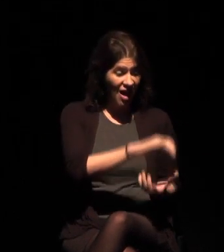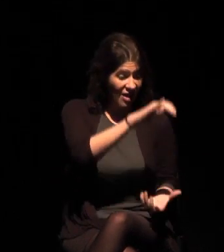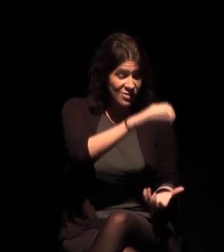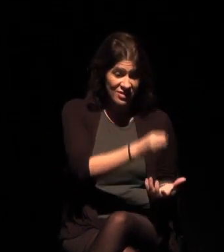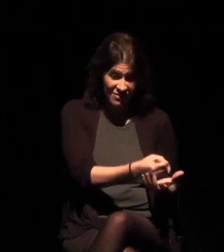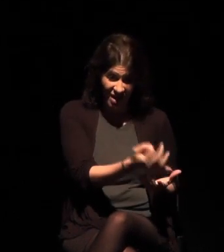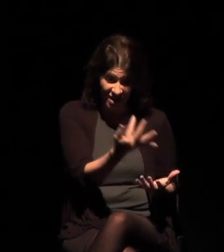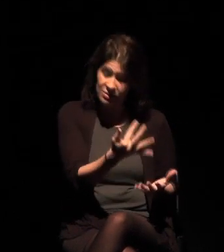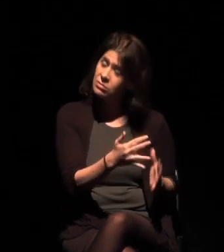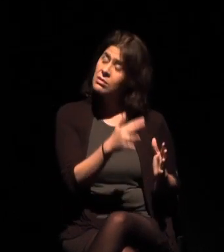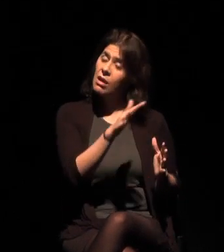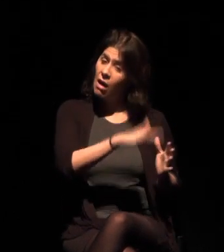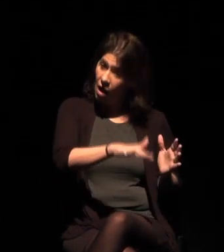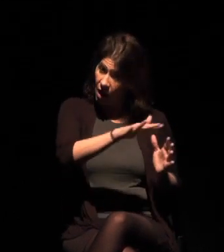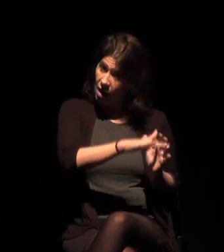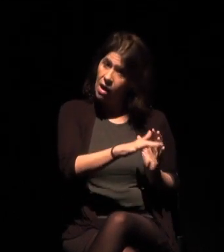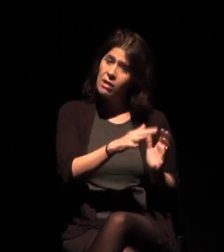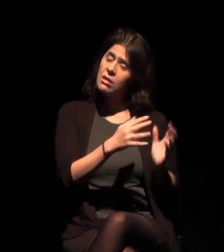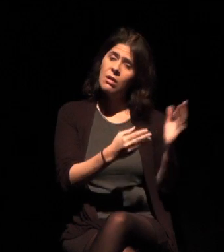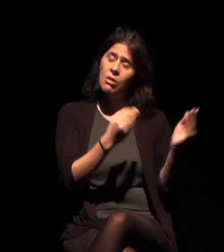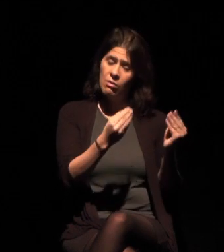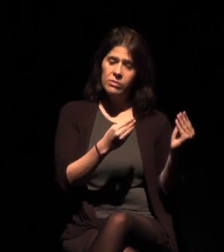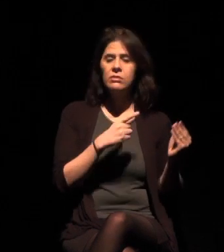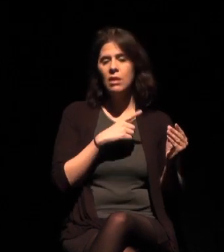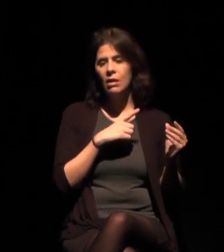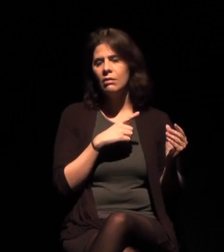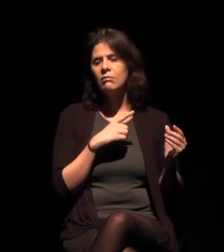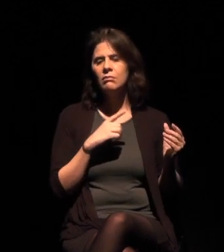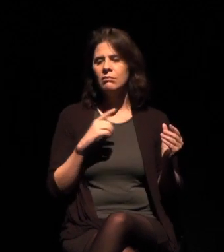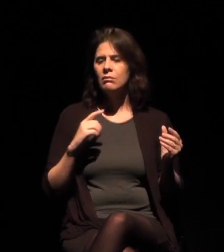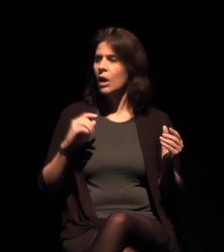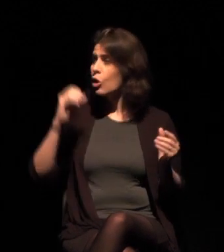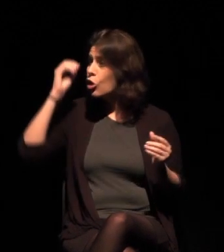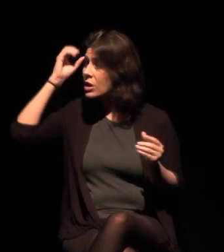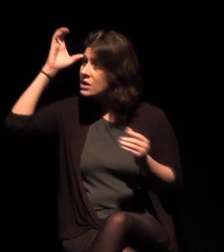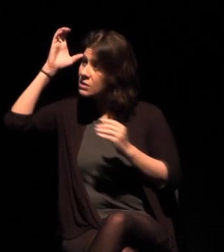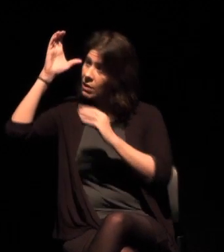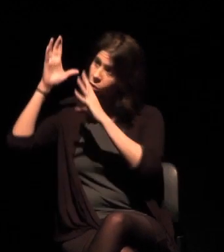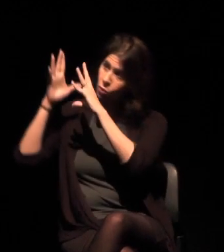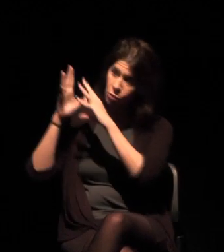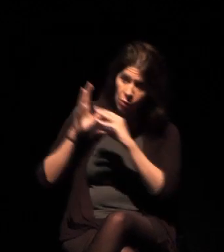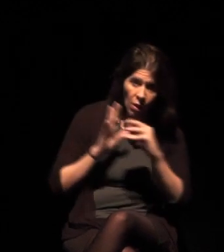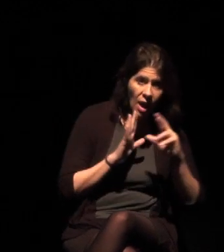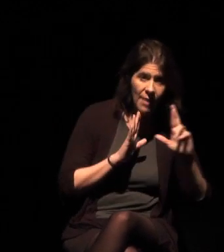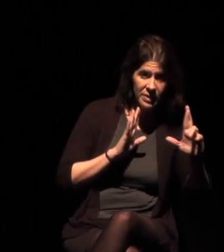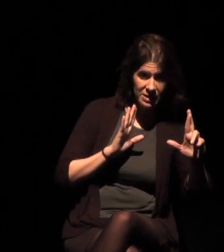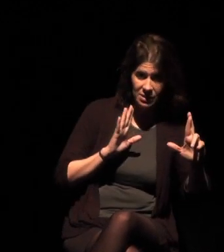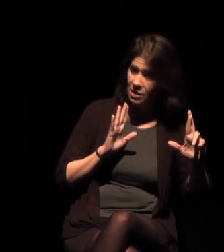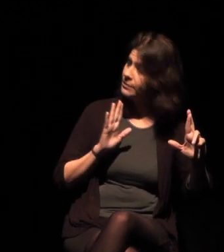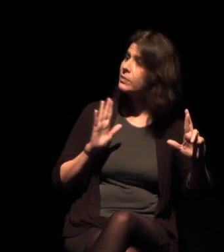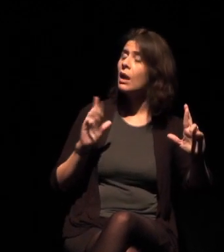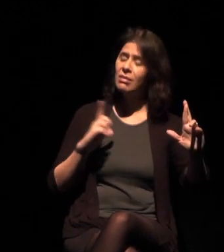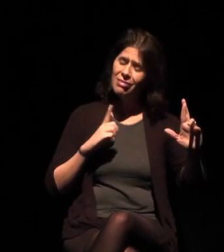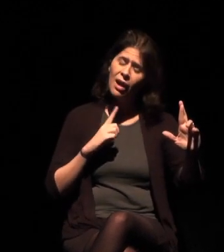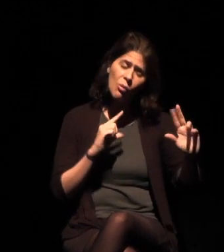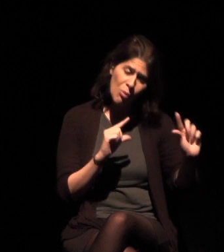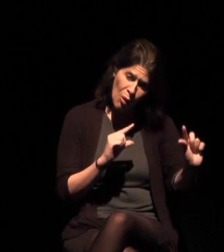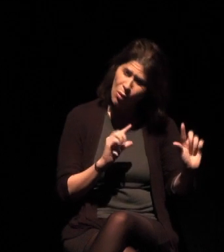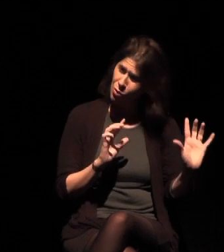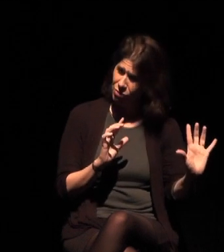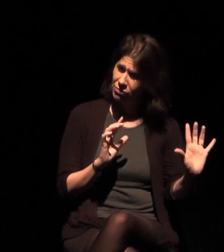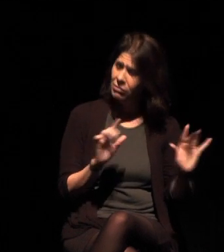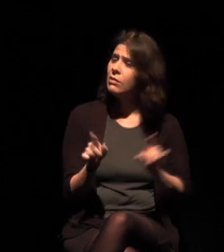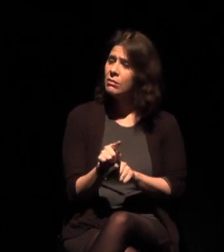tem um pouquinho de representação de conhecimento tem um pouquinho de tomar a decisão e tem um monte